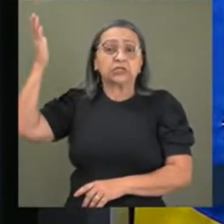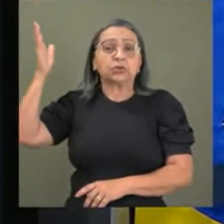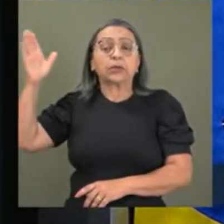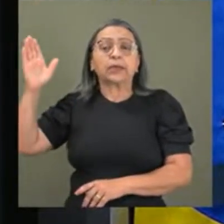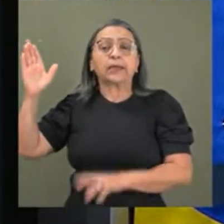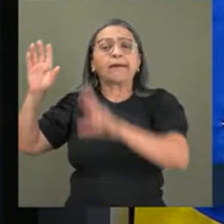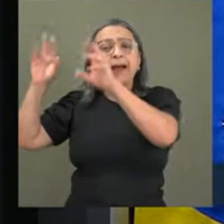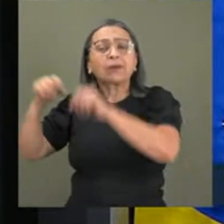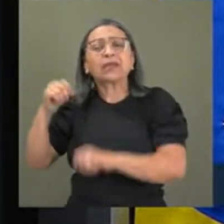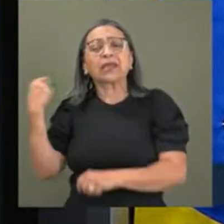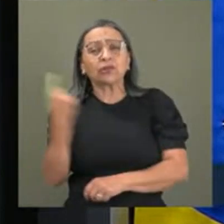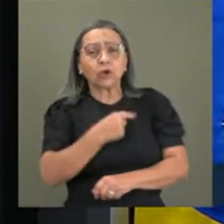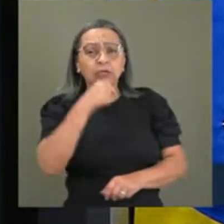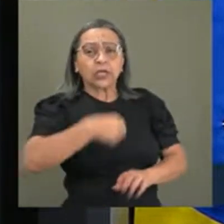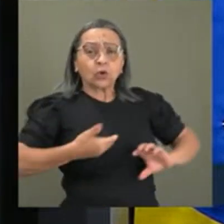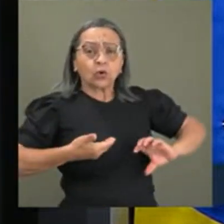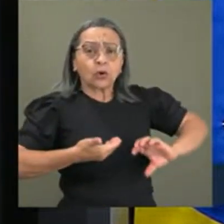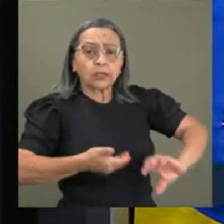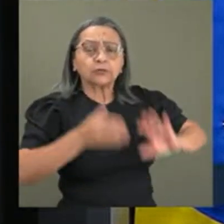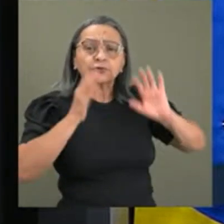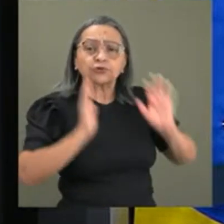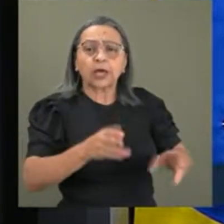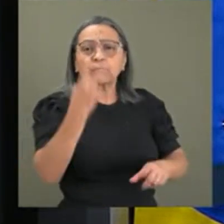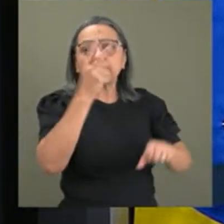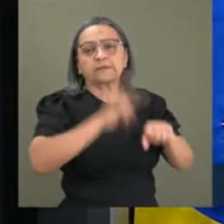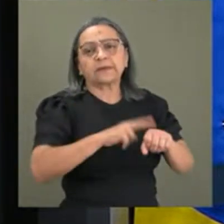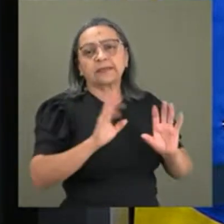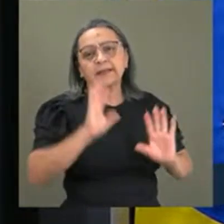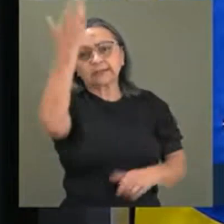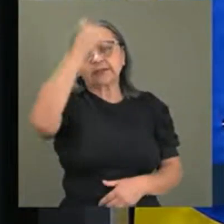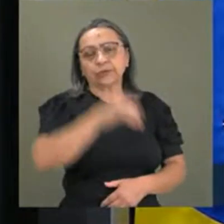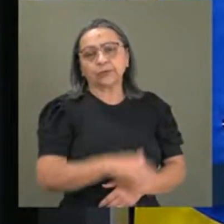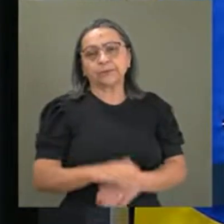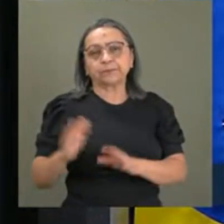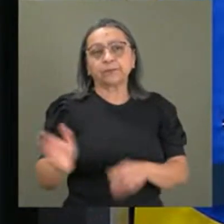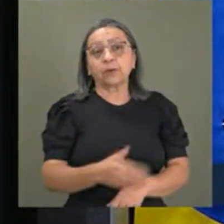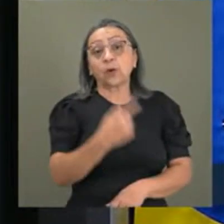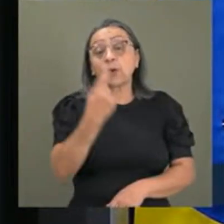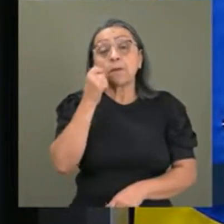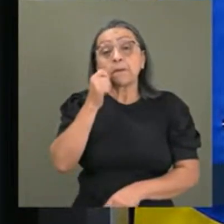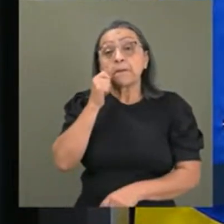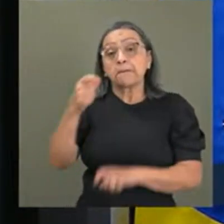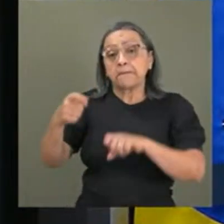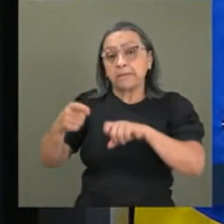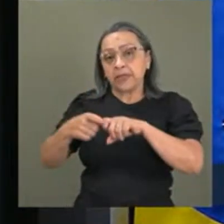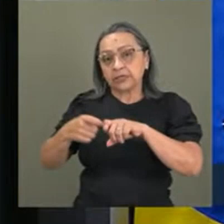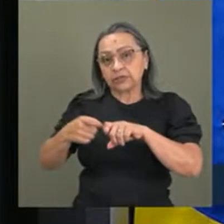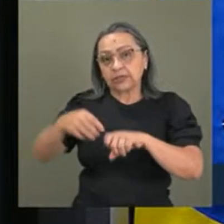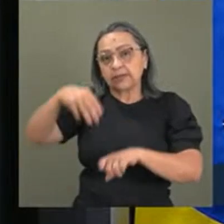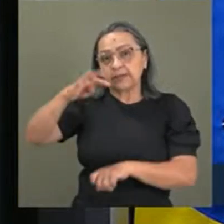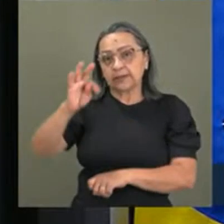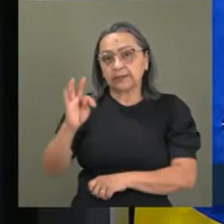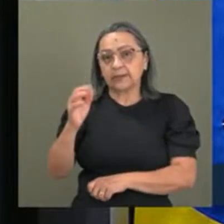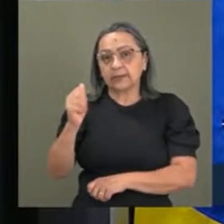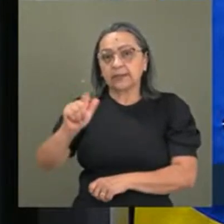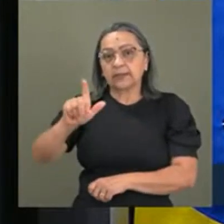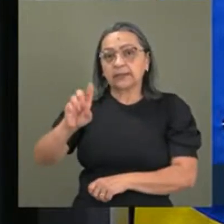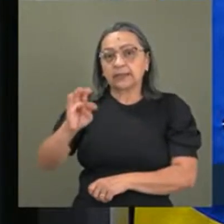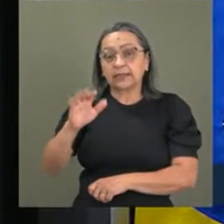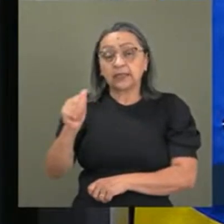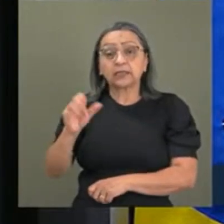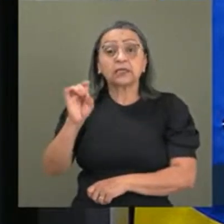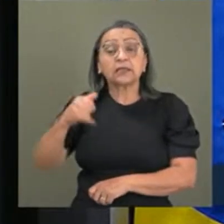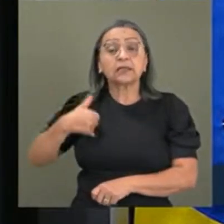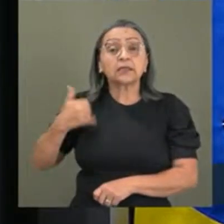já decidiu 2 vezes. A médica Thalita Fernandes, de